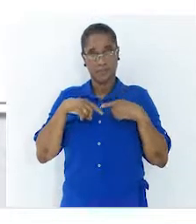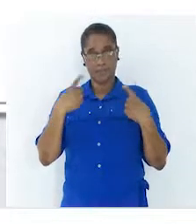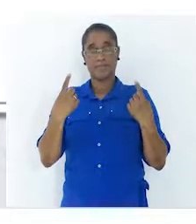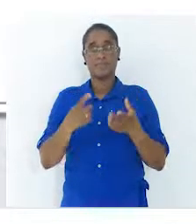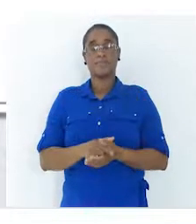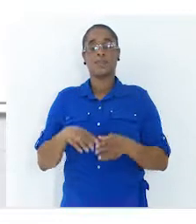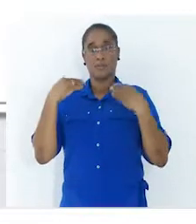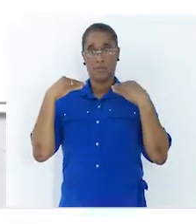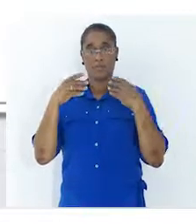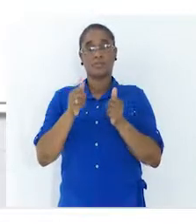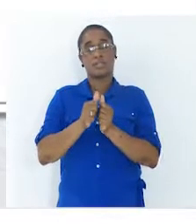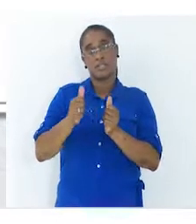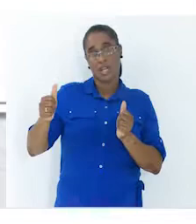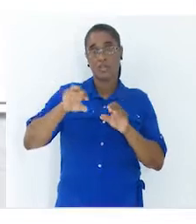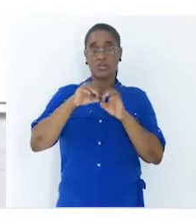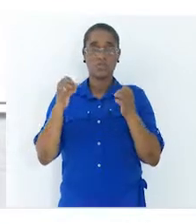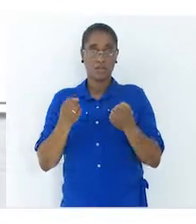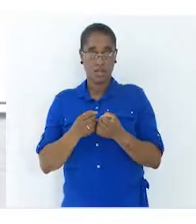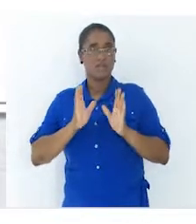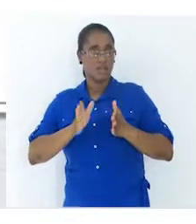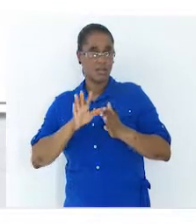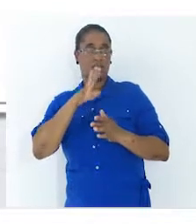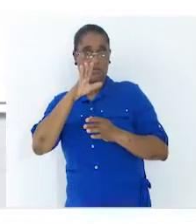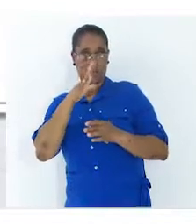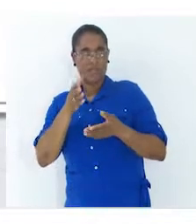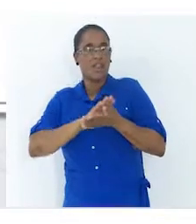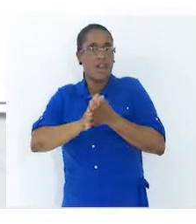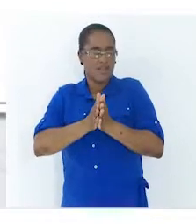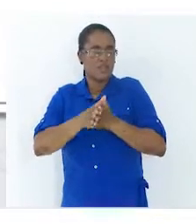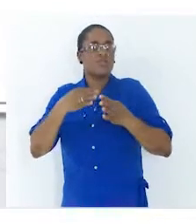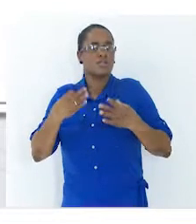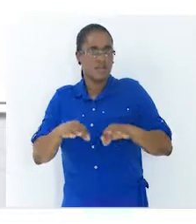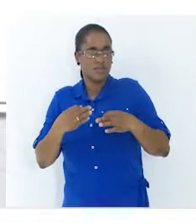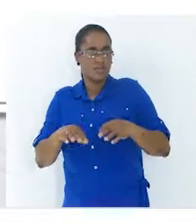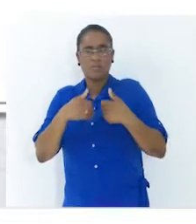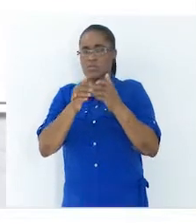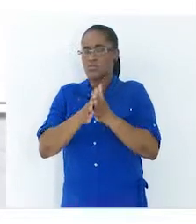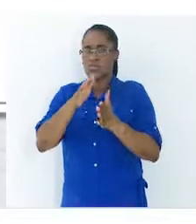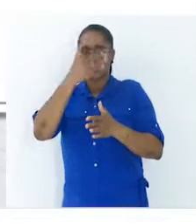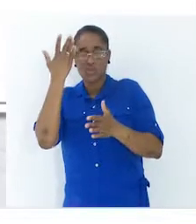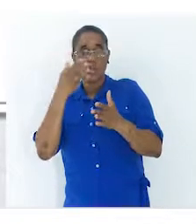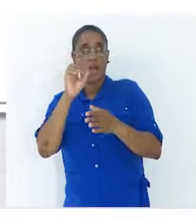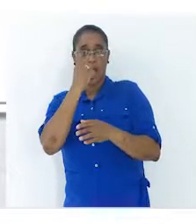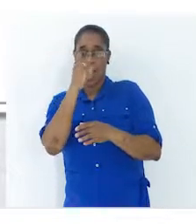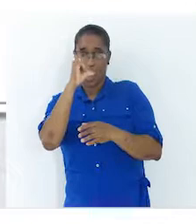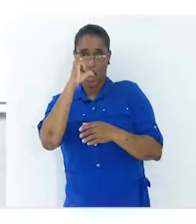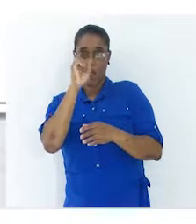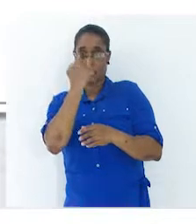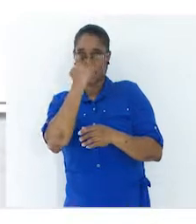distância social que é recomendada, lava as mãos com frequência, todos os dias, com água e